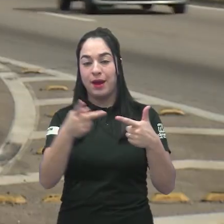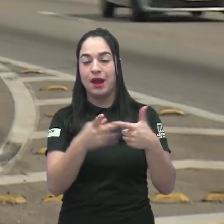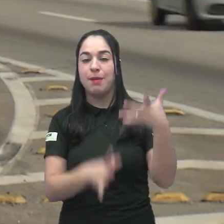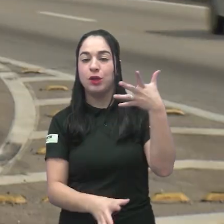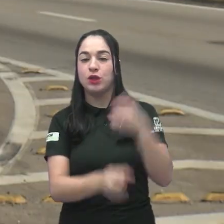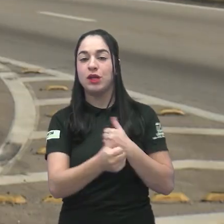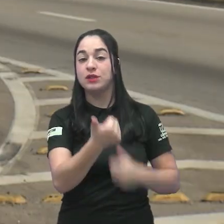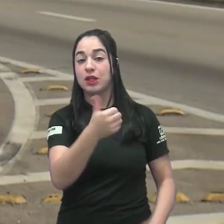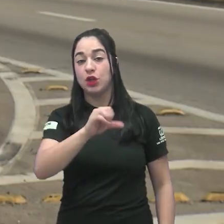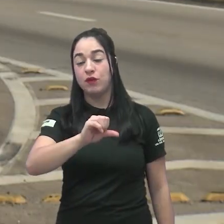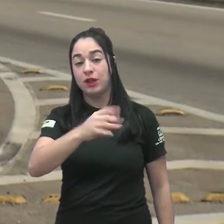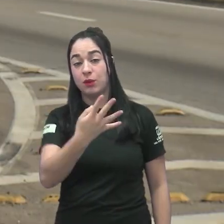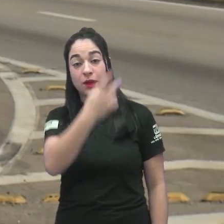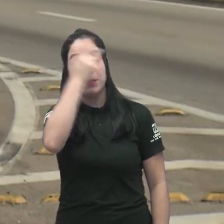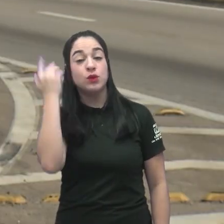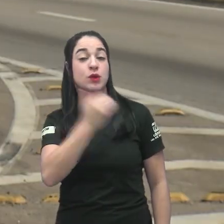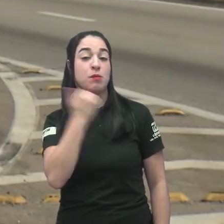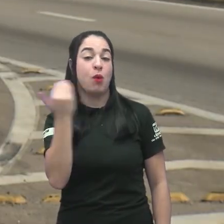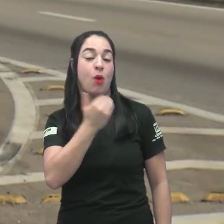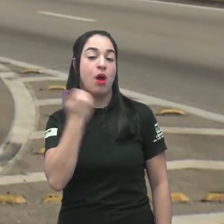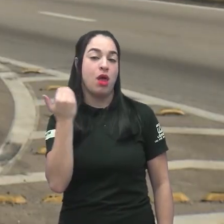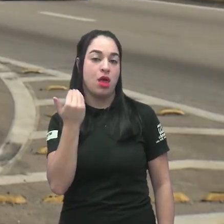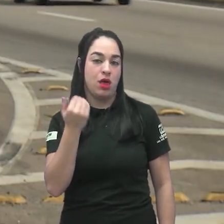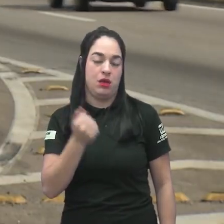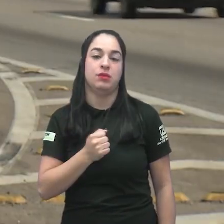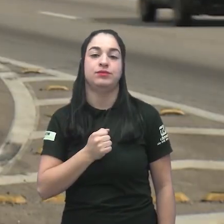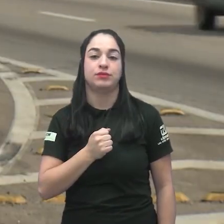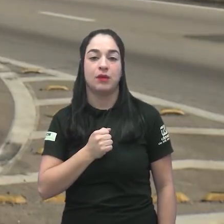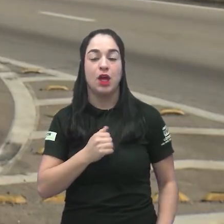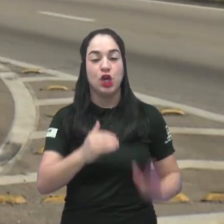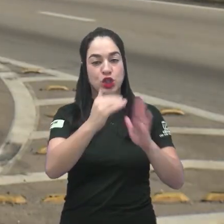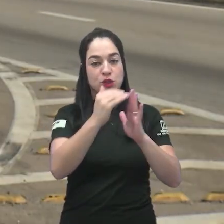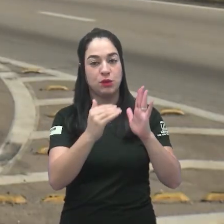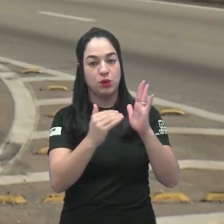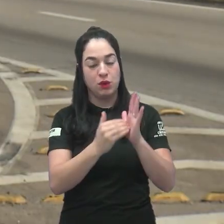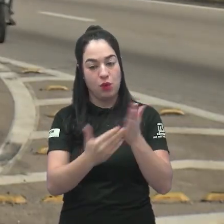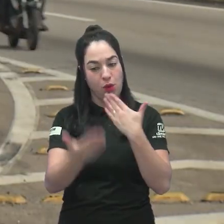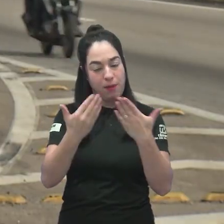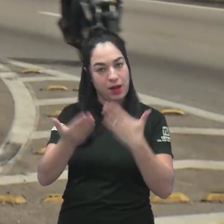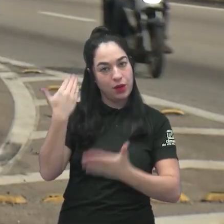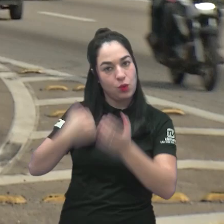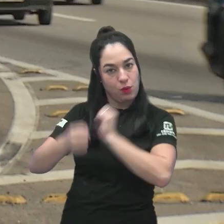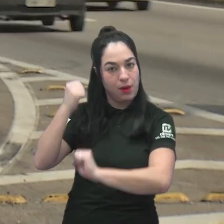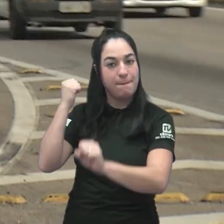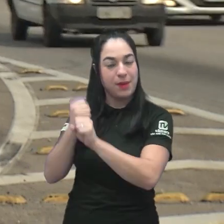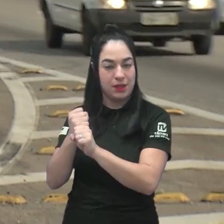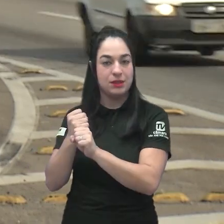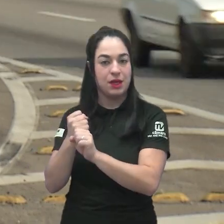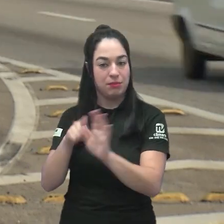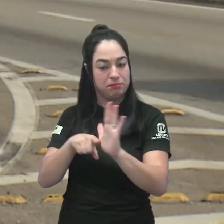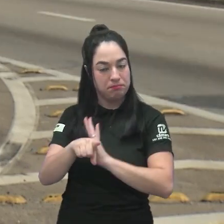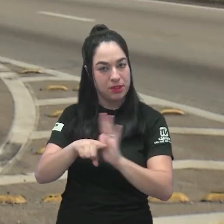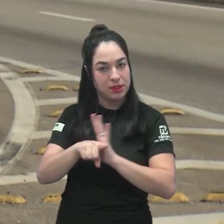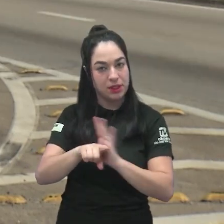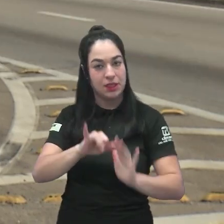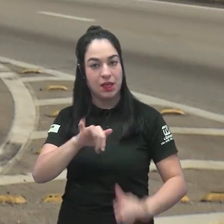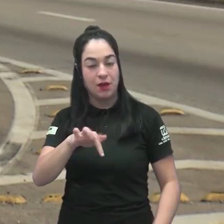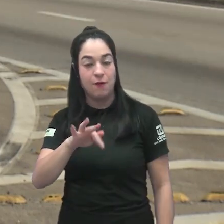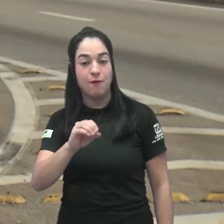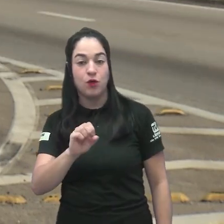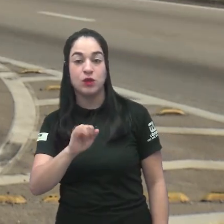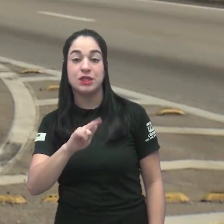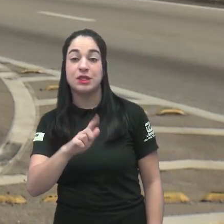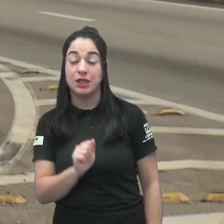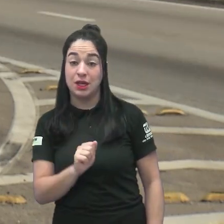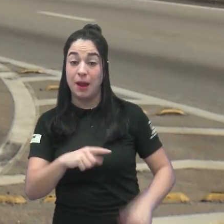Paraíba registrou 194 mortes no trânsito, uma queda de 1,5% em relação ao ano passado,